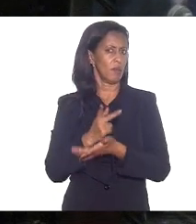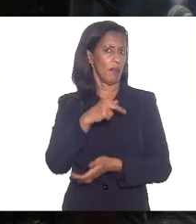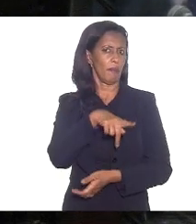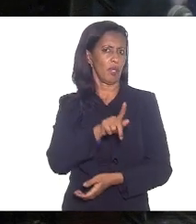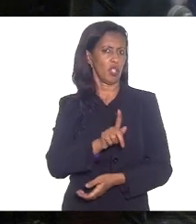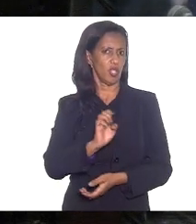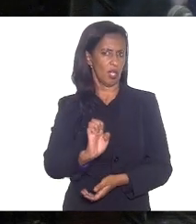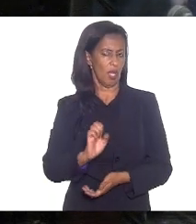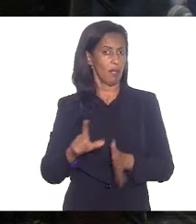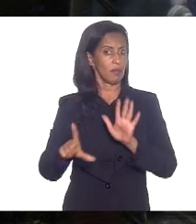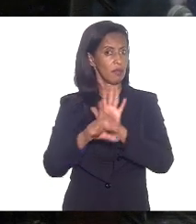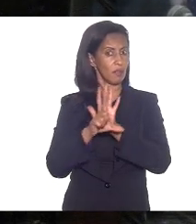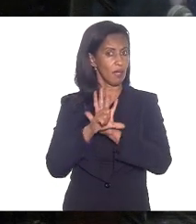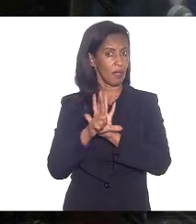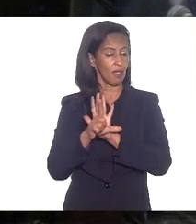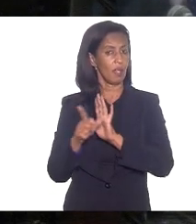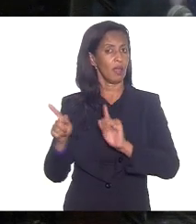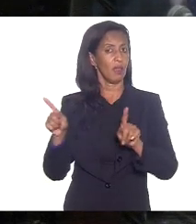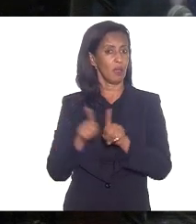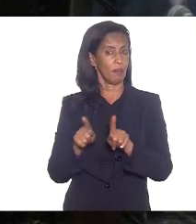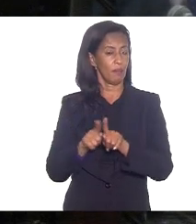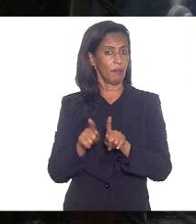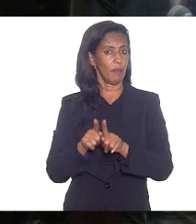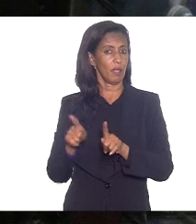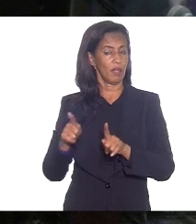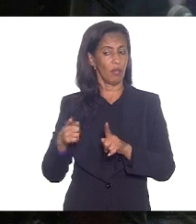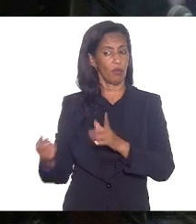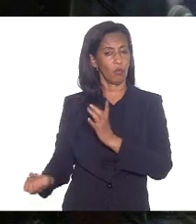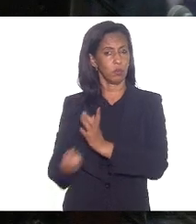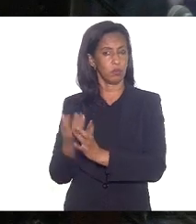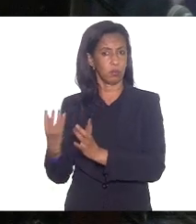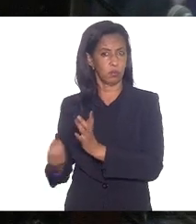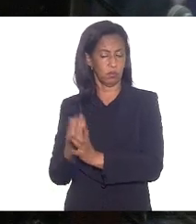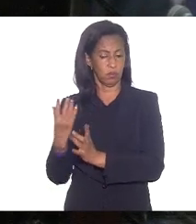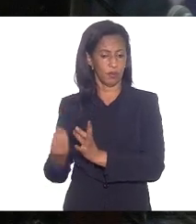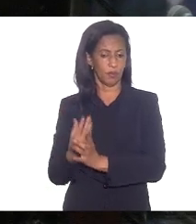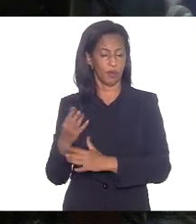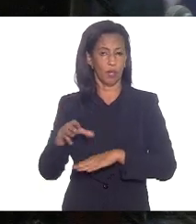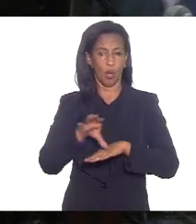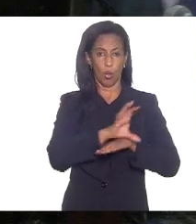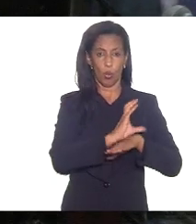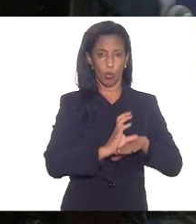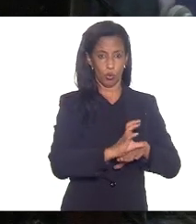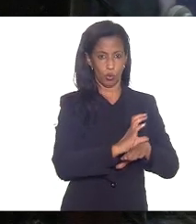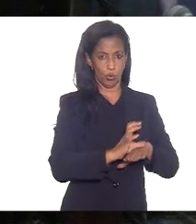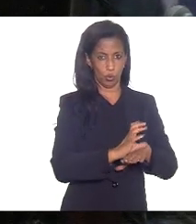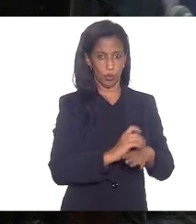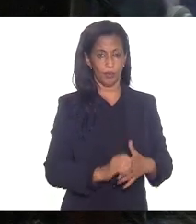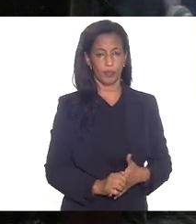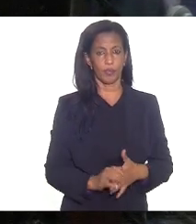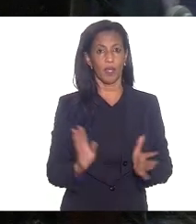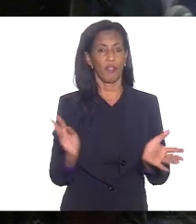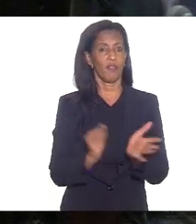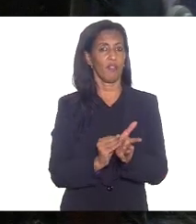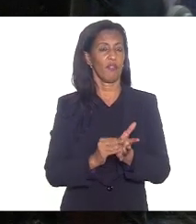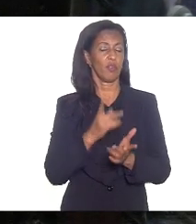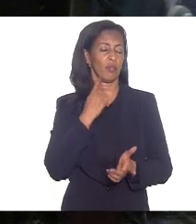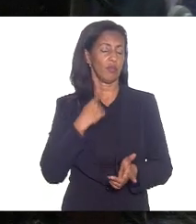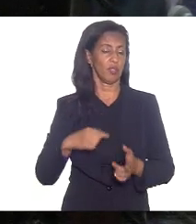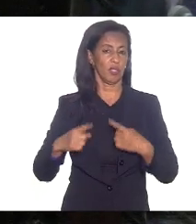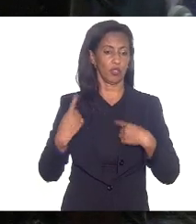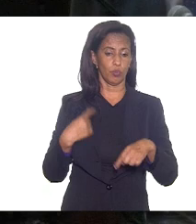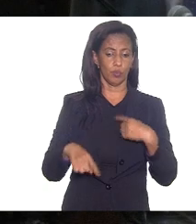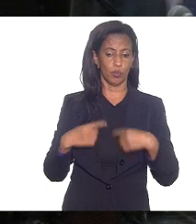né? Essa lei, houve aí uma iniciativa de uma inconstitucionalidade, mas, na verdade, falta vontade